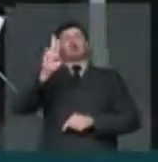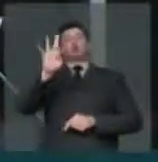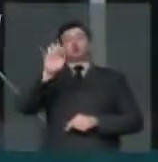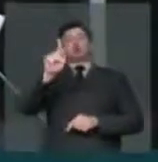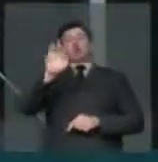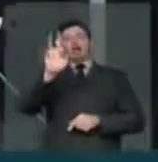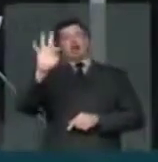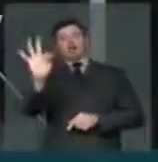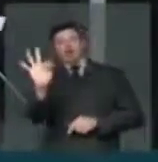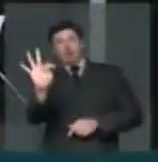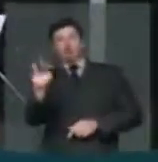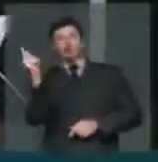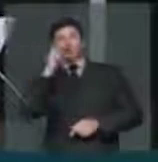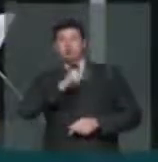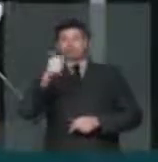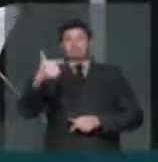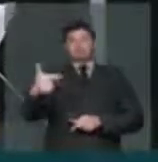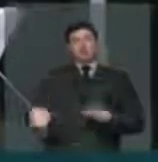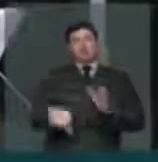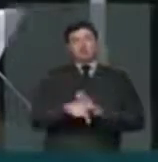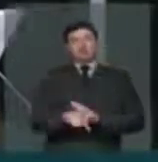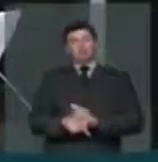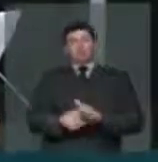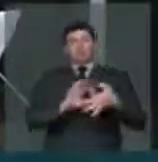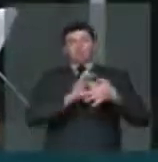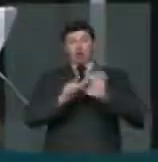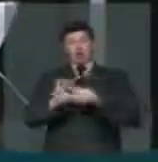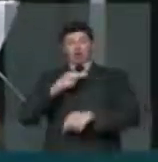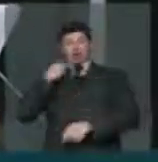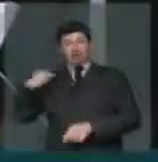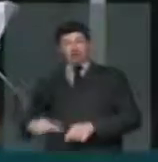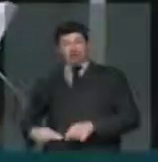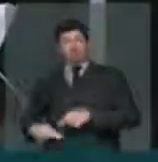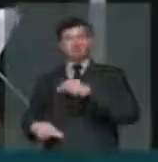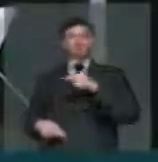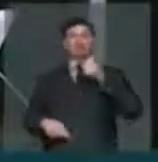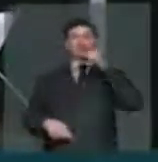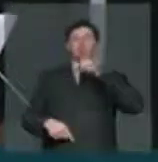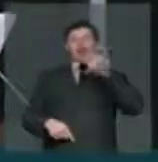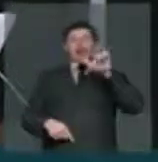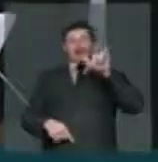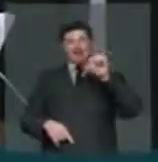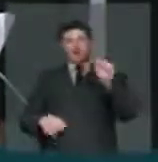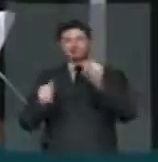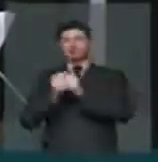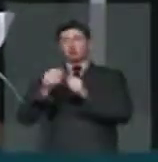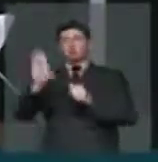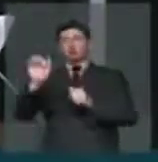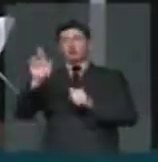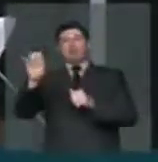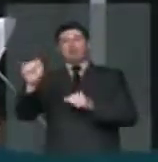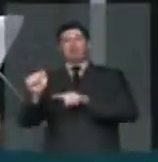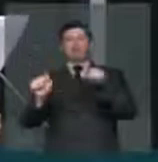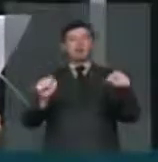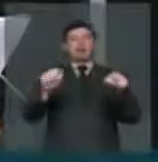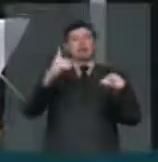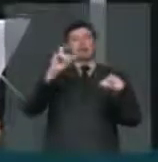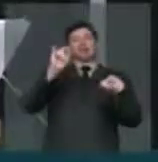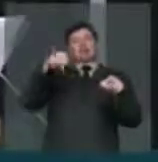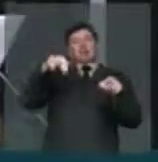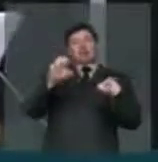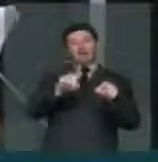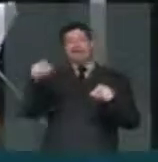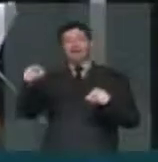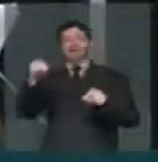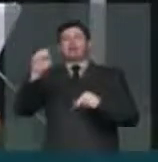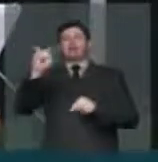a 5ª colocação por equipes. Na Olimpíada de Pequim, Laís ao lado de Jade Barbosa, Daiane dos Santos, Daniela